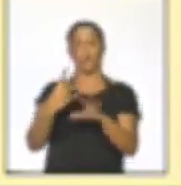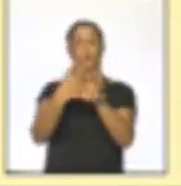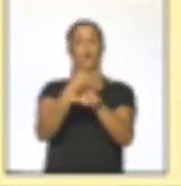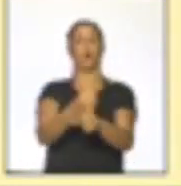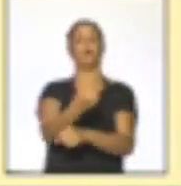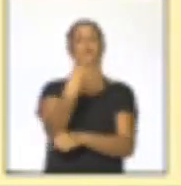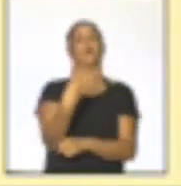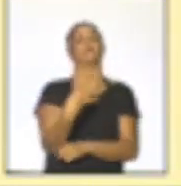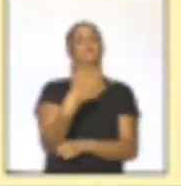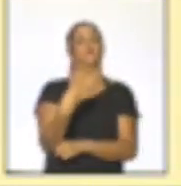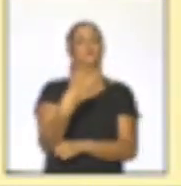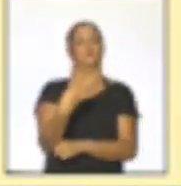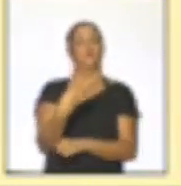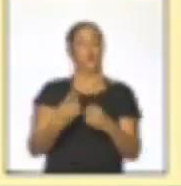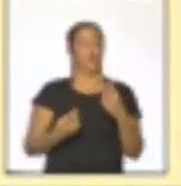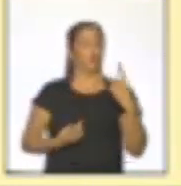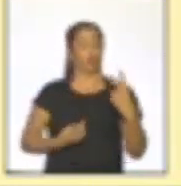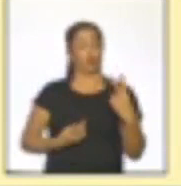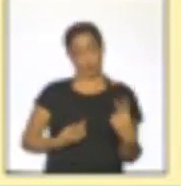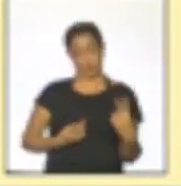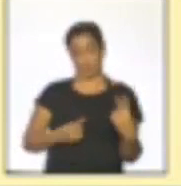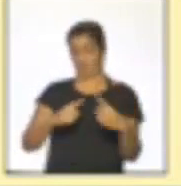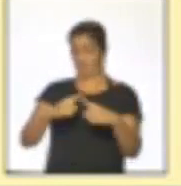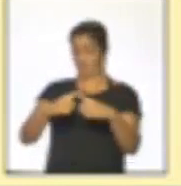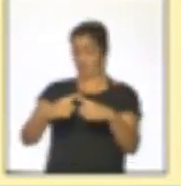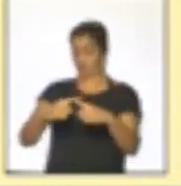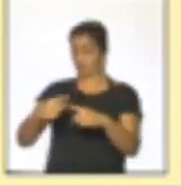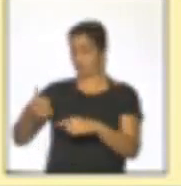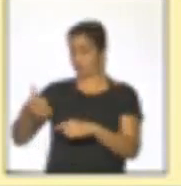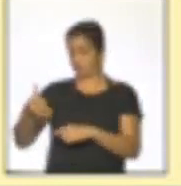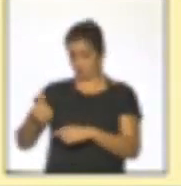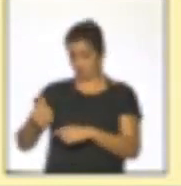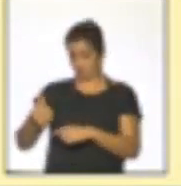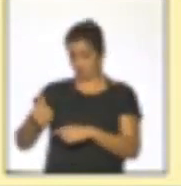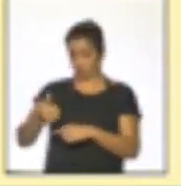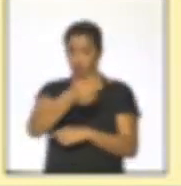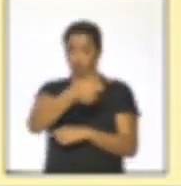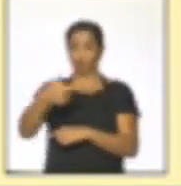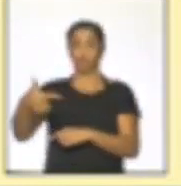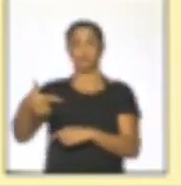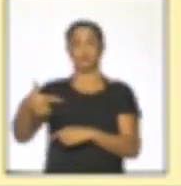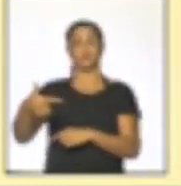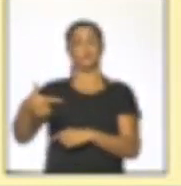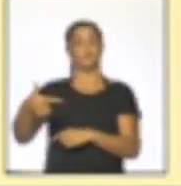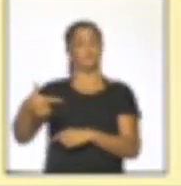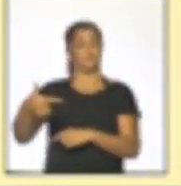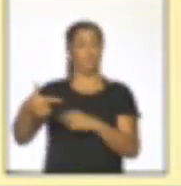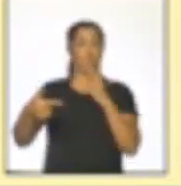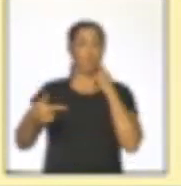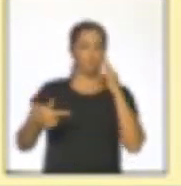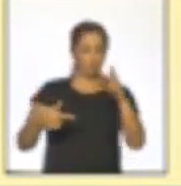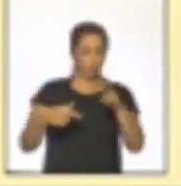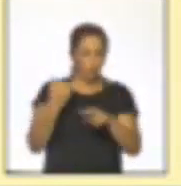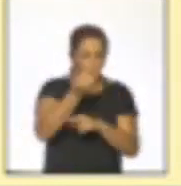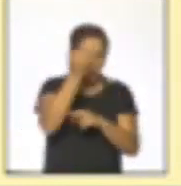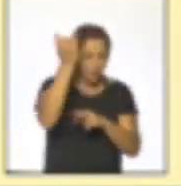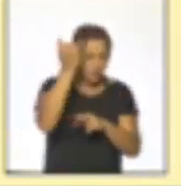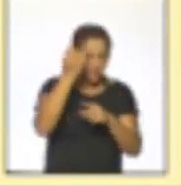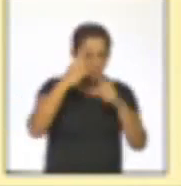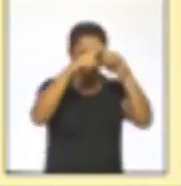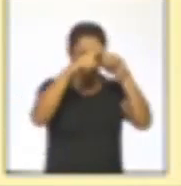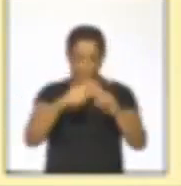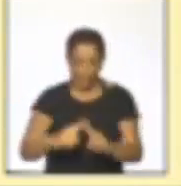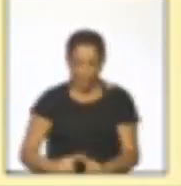4. 2 vezes 6, 12. Tá vendo aí a importância da tabuada,